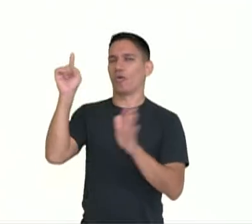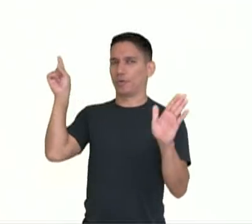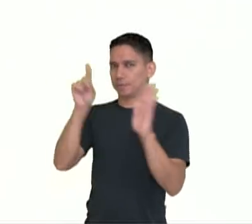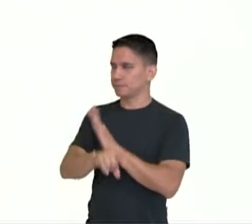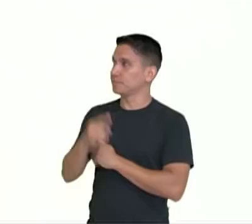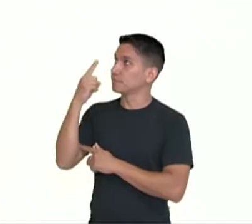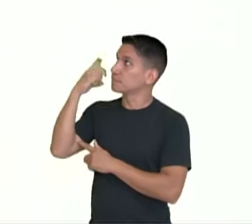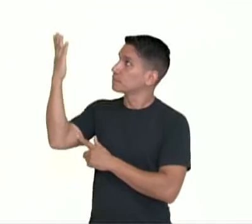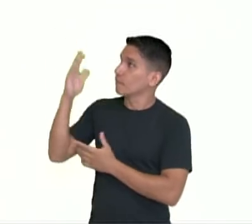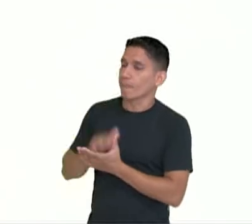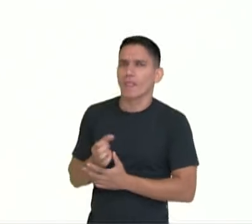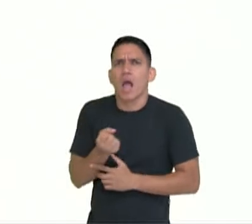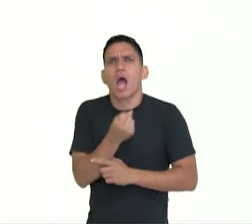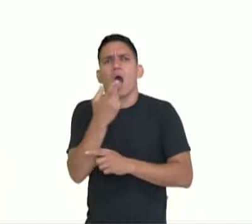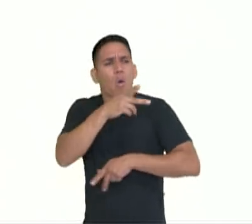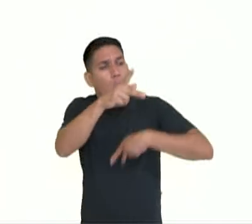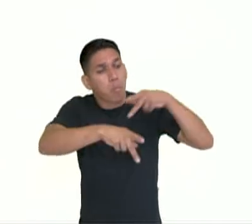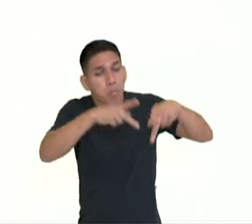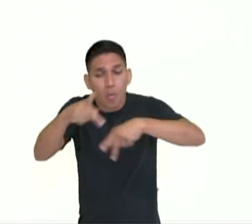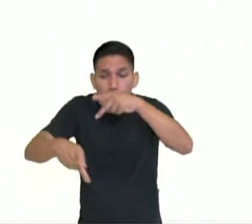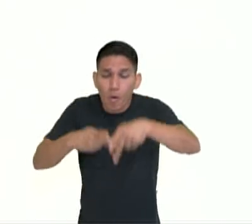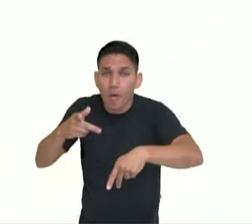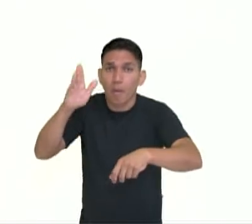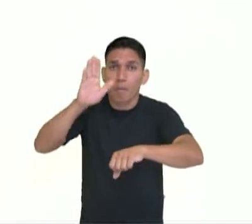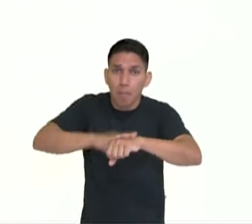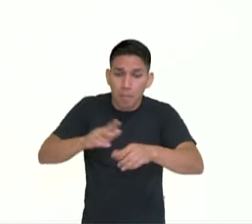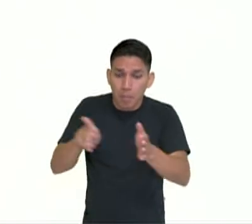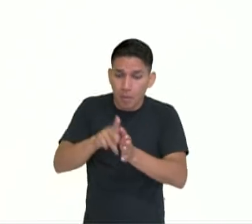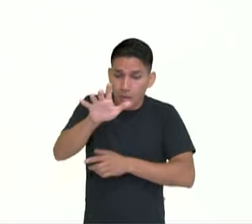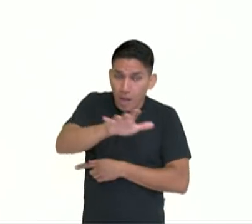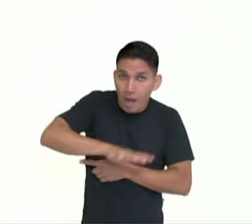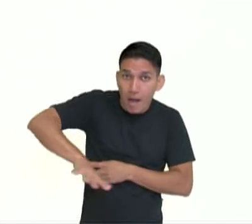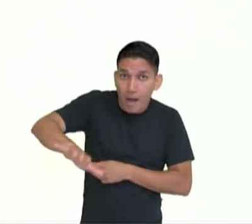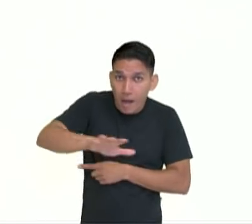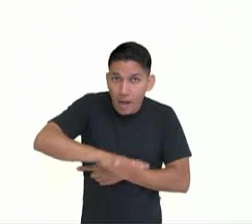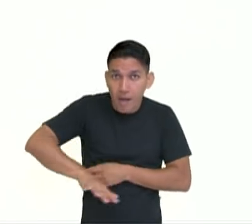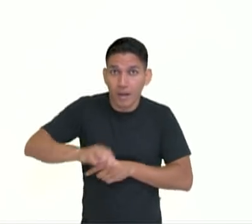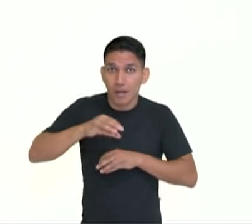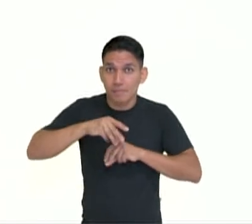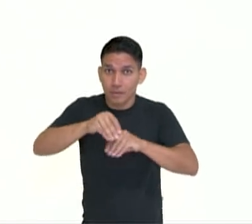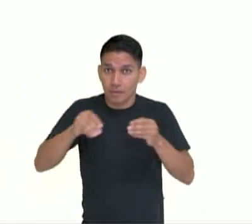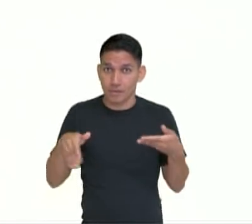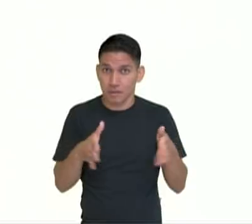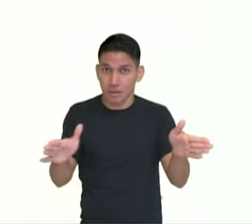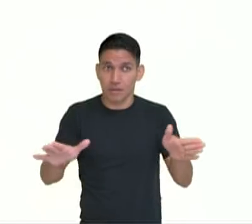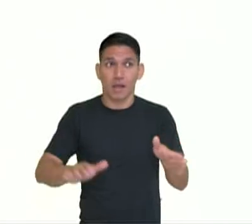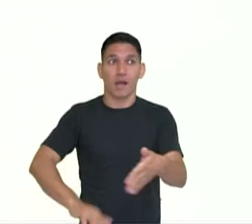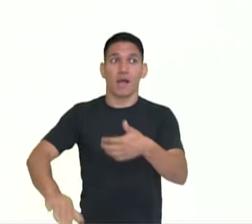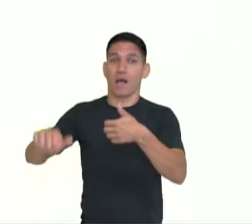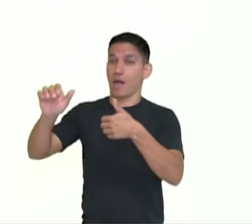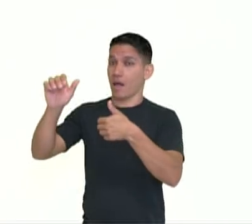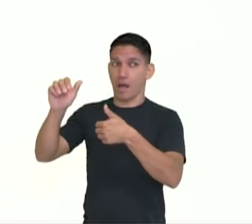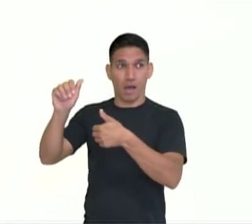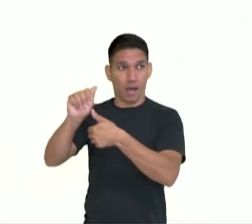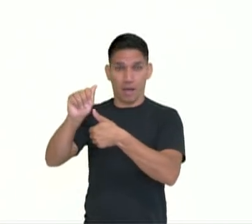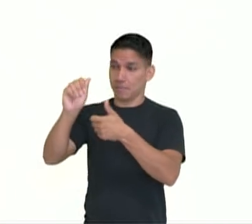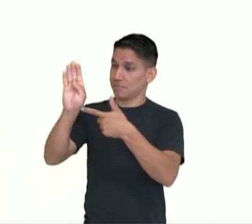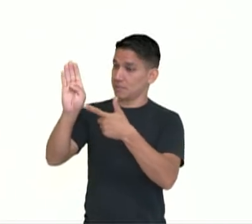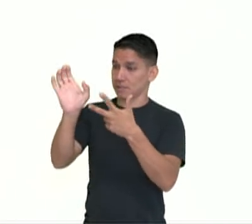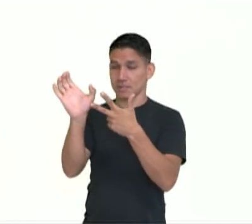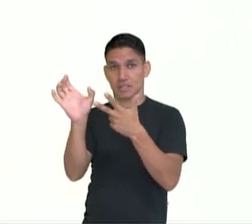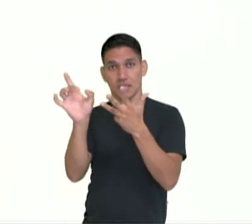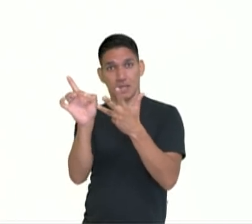Alguns povos que fizeram parte da civilização mesopotâmica são, letra A, sumérios e acádios, letra